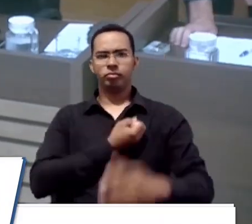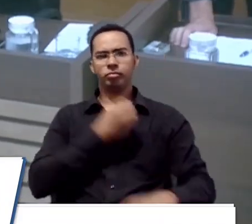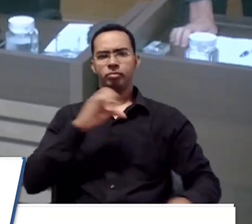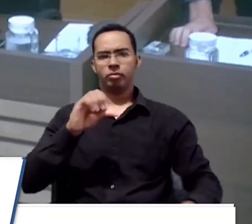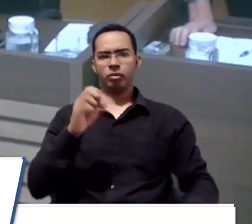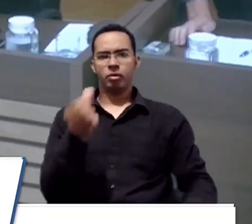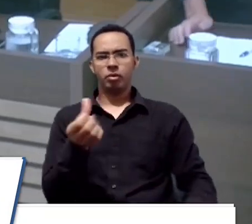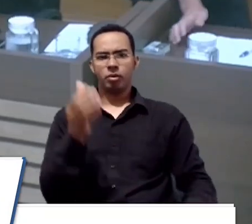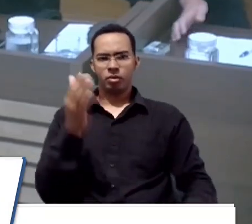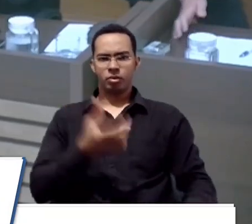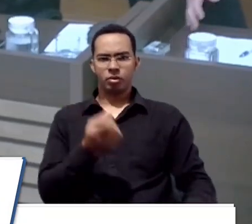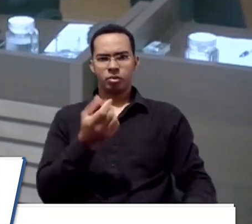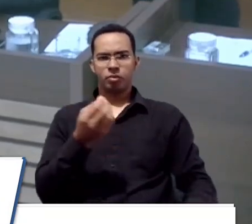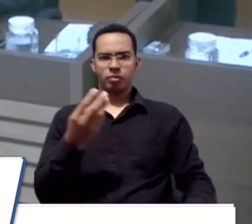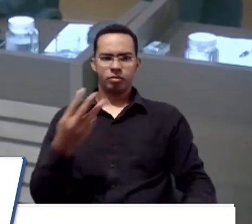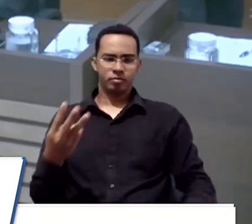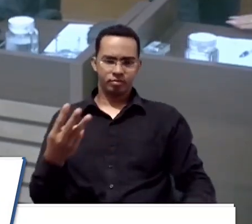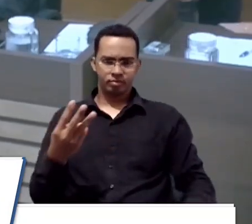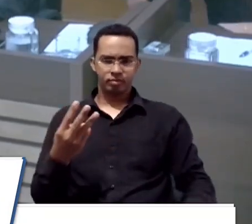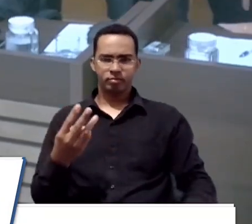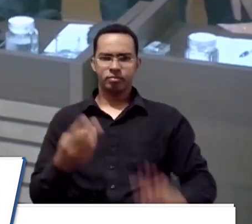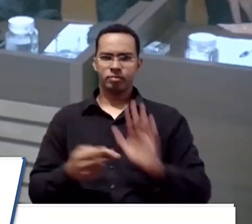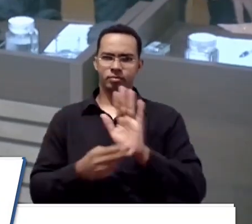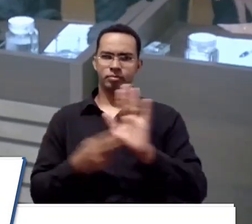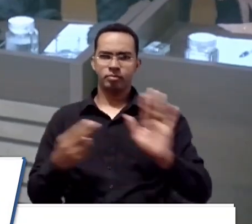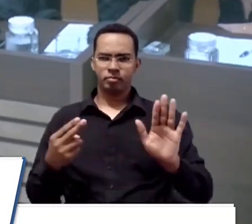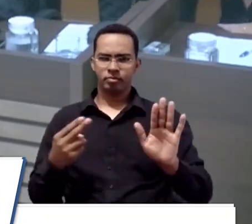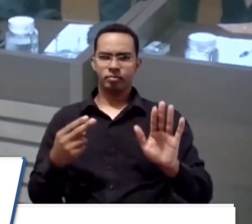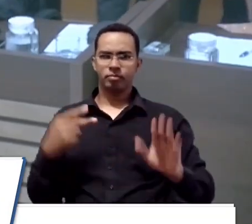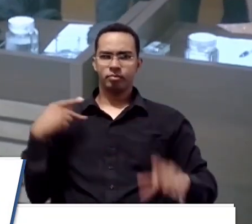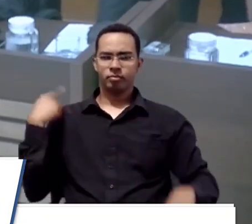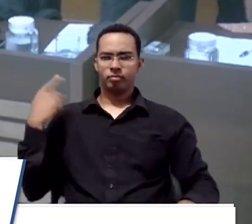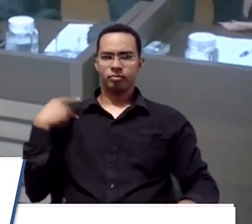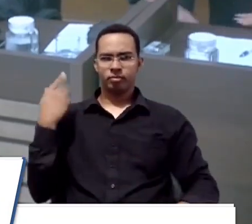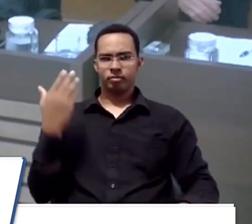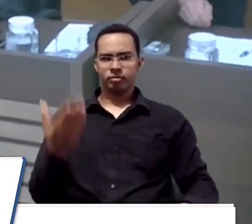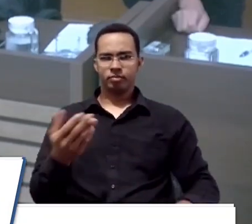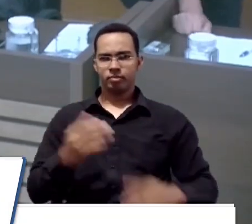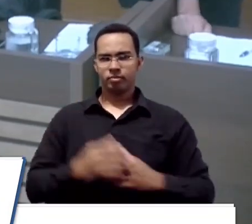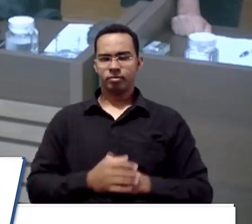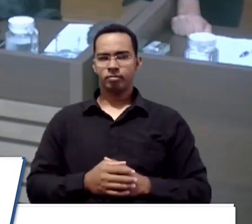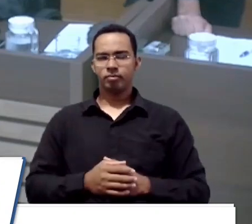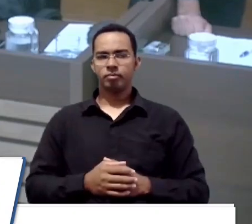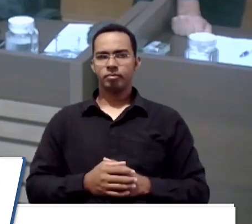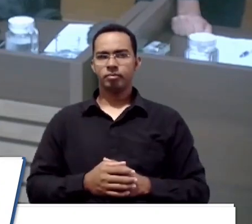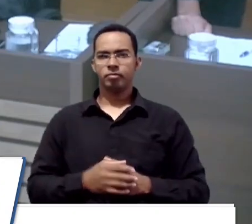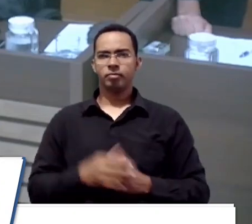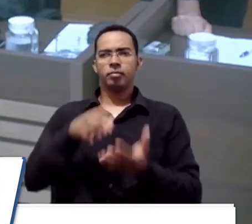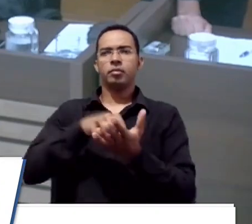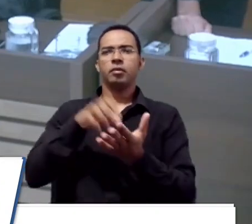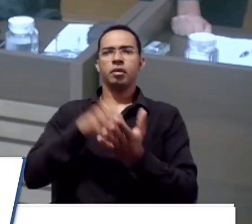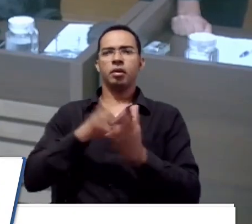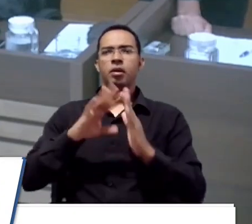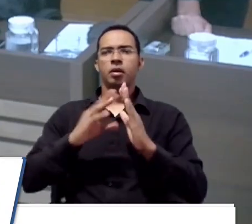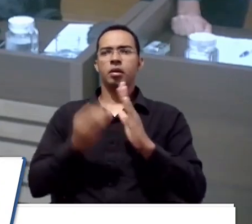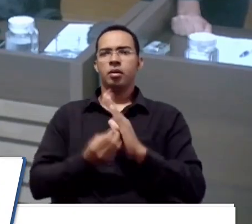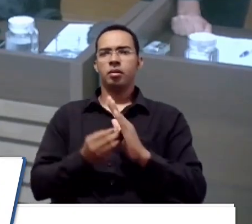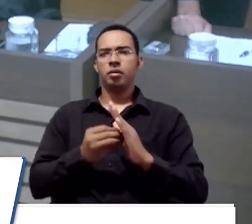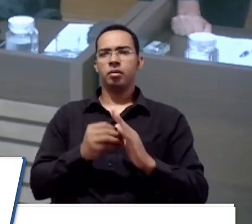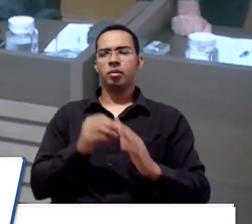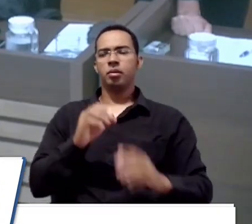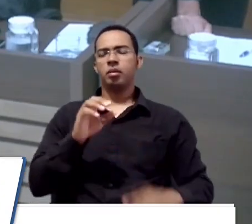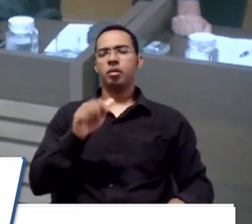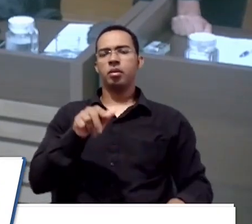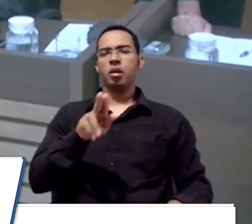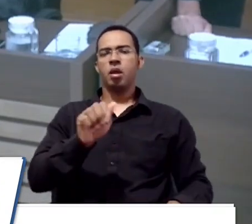de 2023, de autoria do vereador Pastor Palamoni, a sede da Igreja do Evangelho Quadrangular,